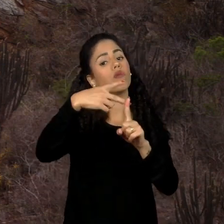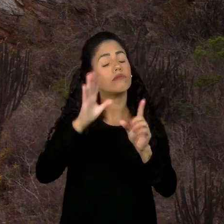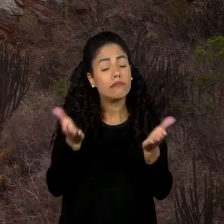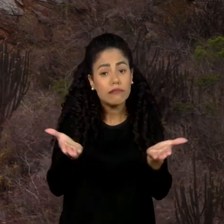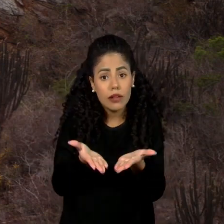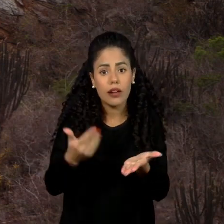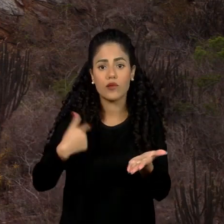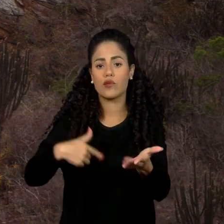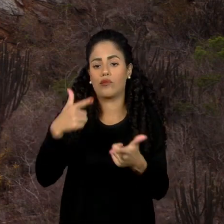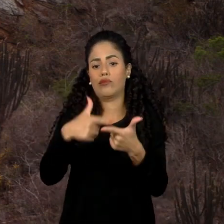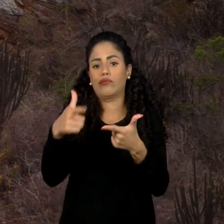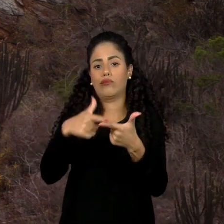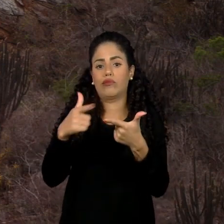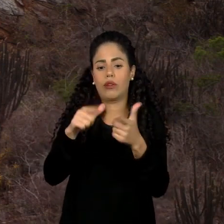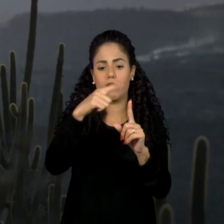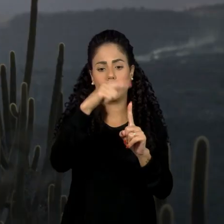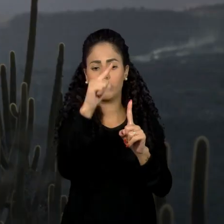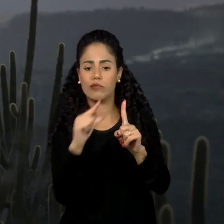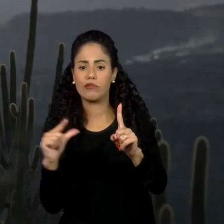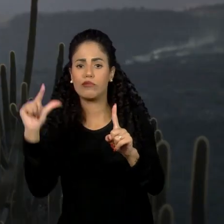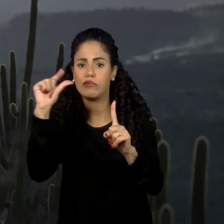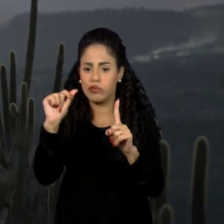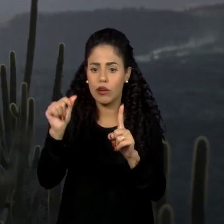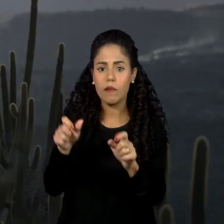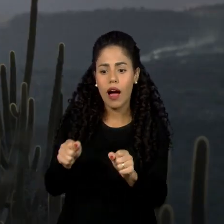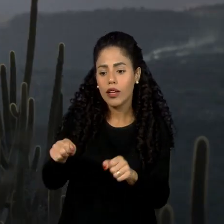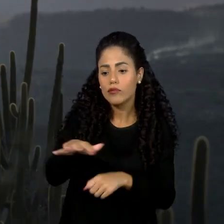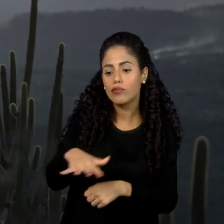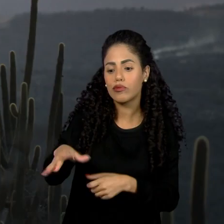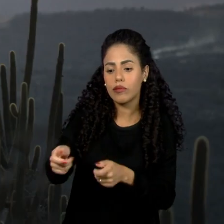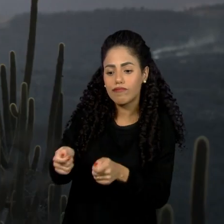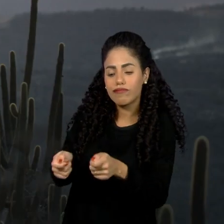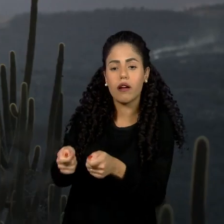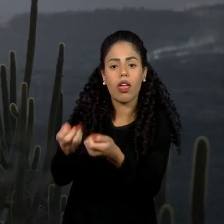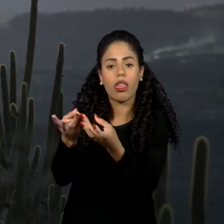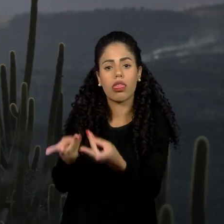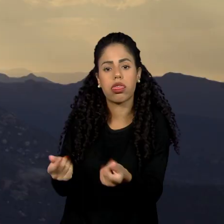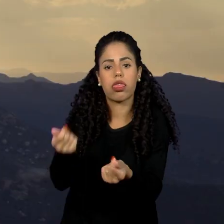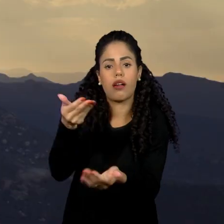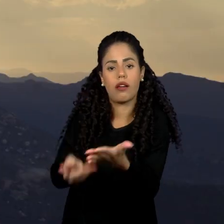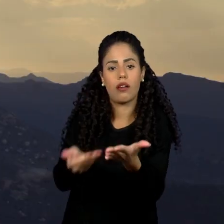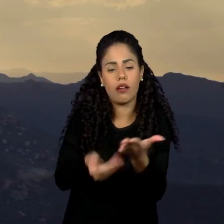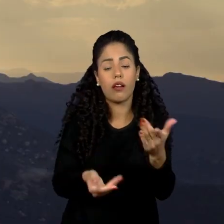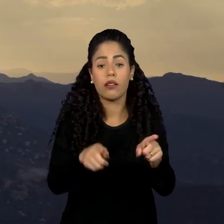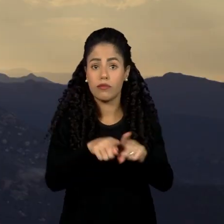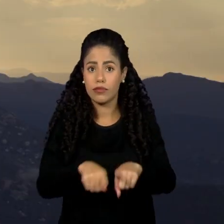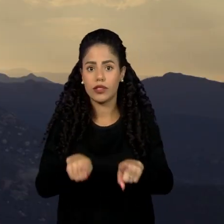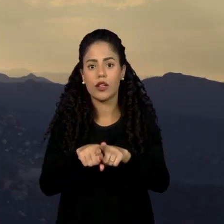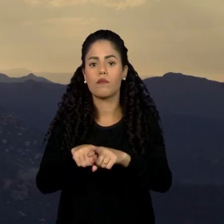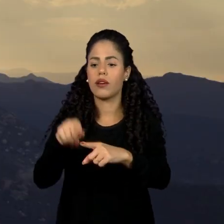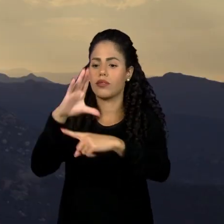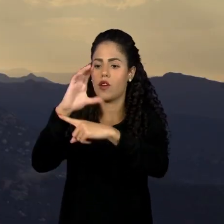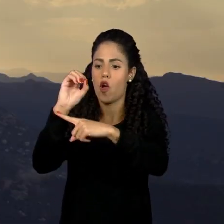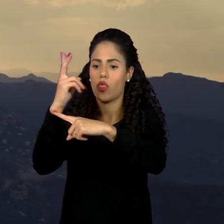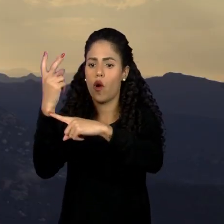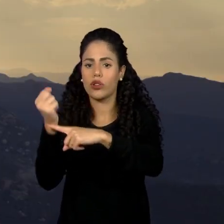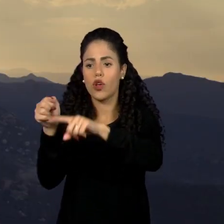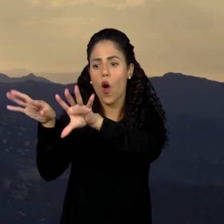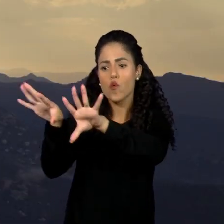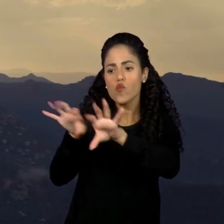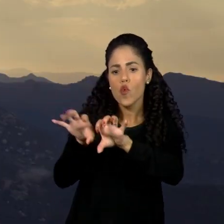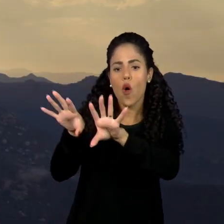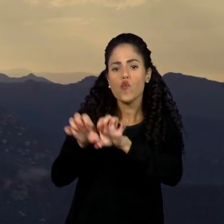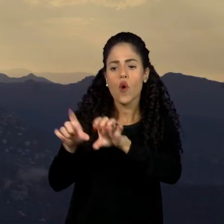risco de perda de plantas endêmicas que só ocorrem ali. E a capacidade de retirar carbono da atmosfera, o